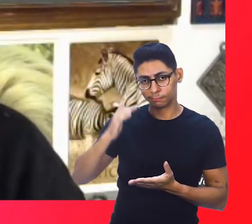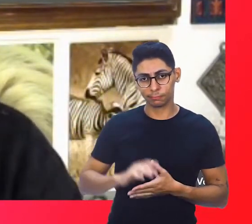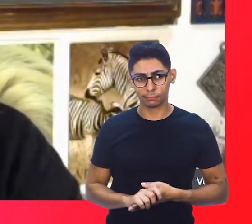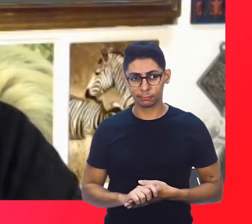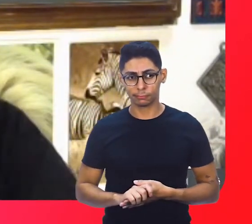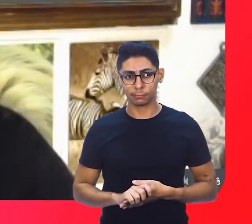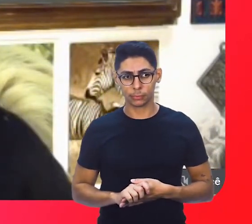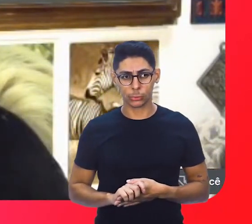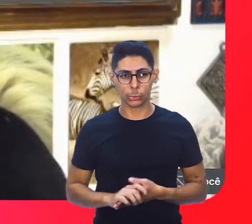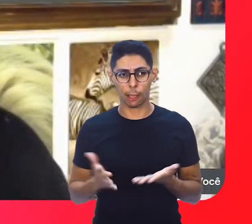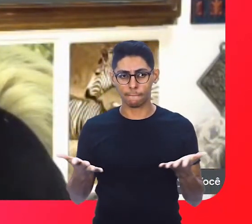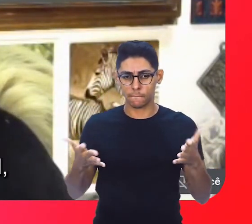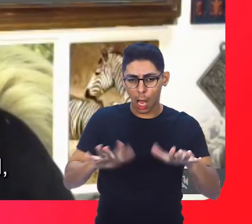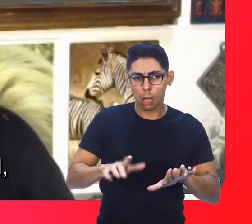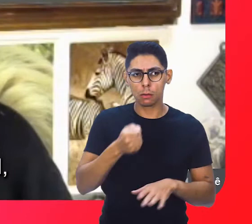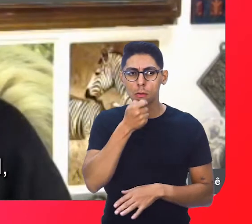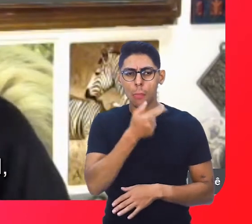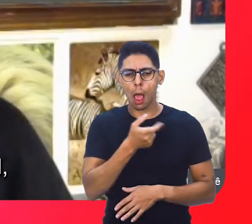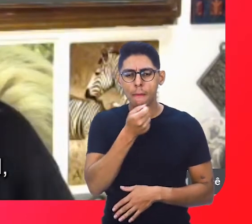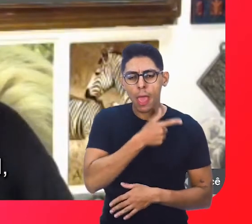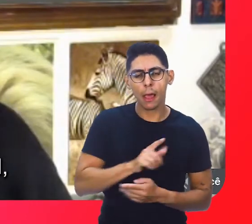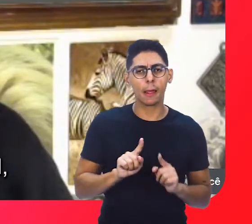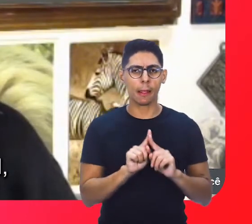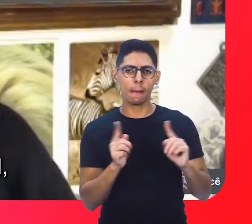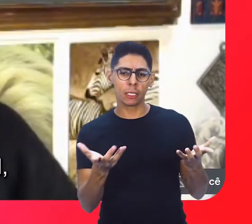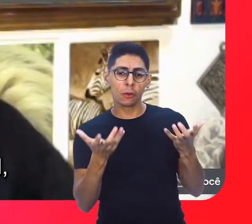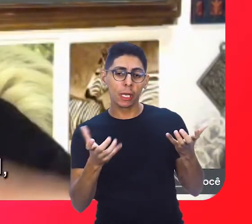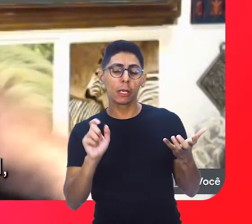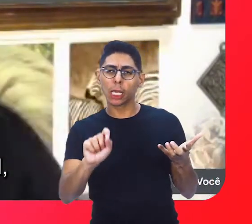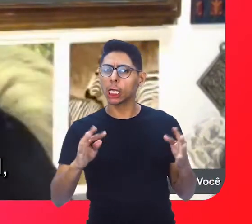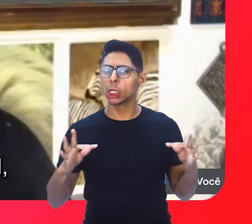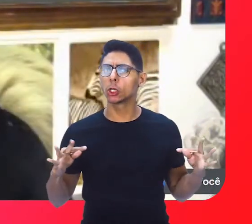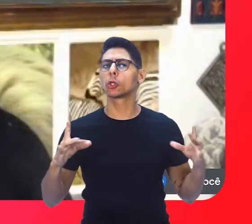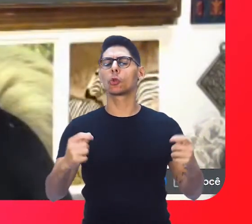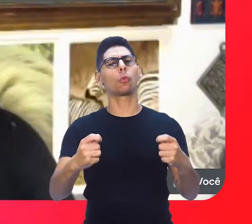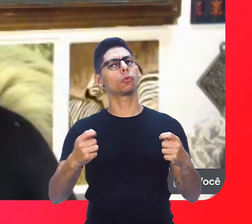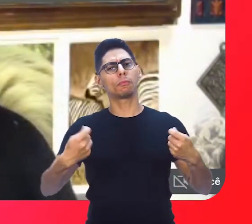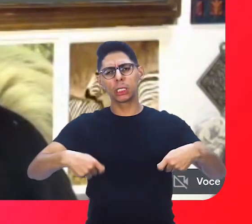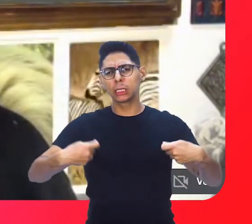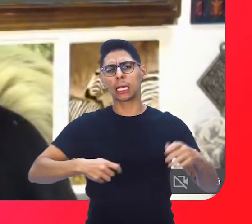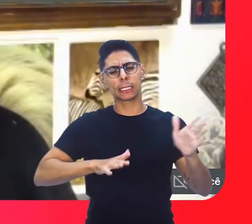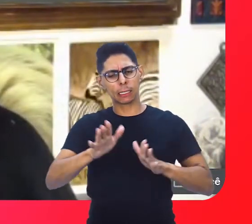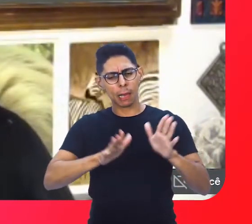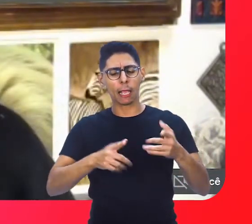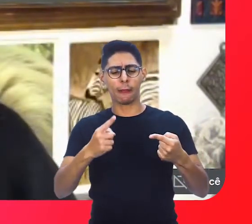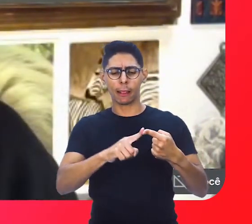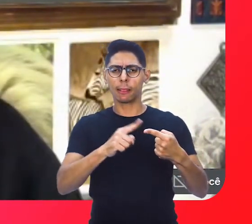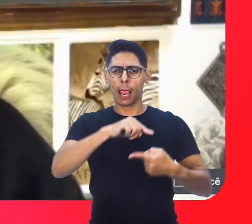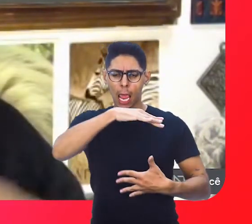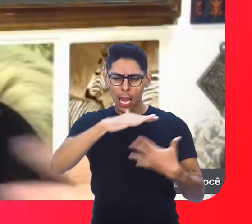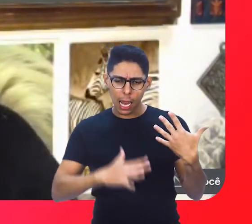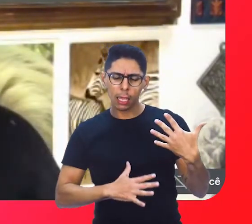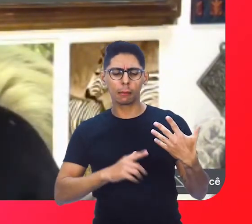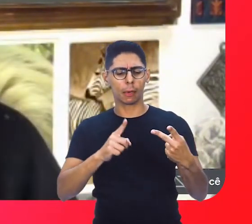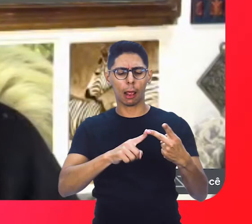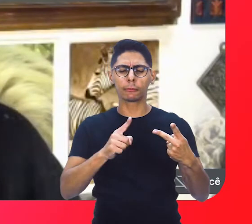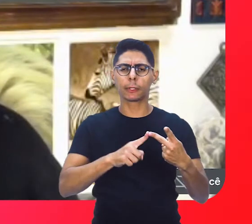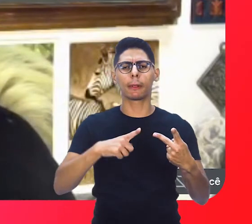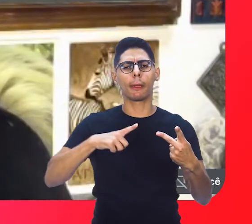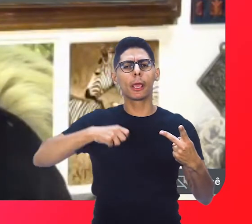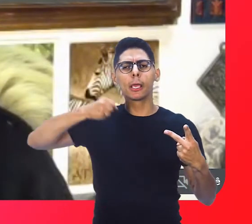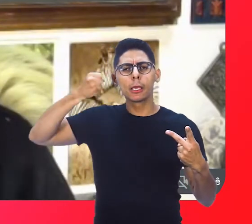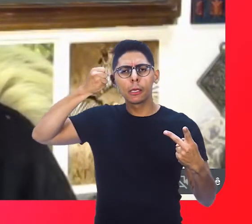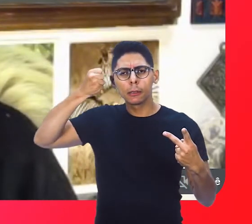mas já vai ser tudo acessível, mãe. Eu quero que tudo seja acessível. Vai ter libras, vai ter legenda, vai ter audiodescrição, vai